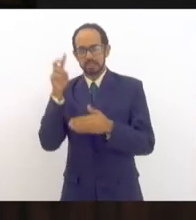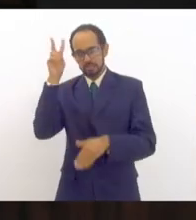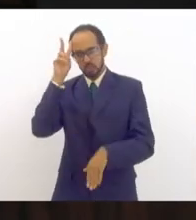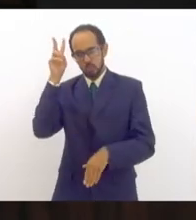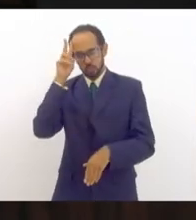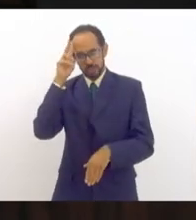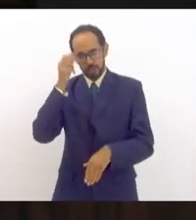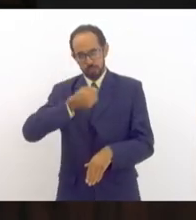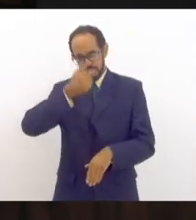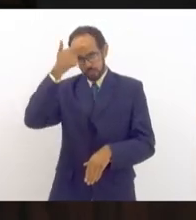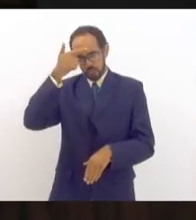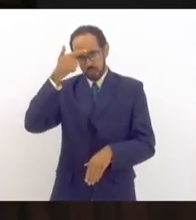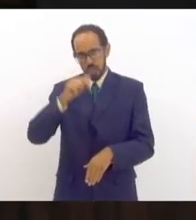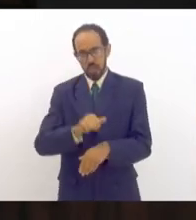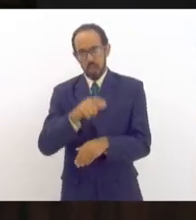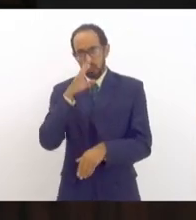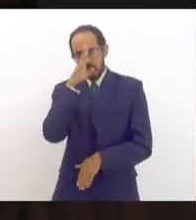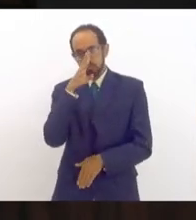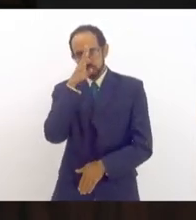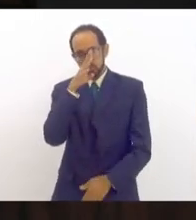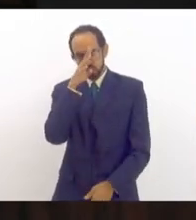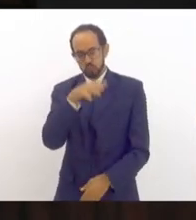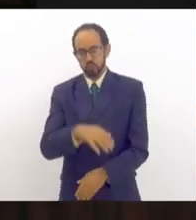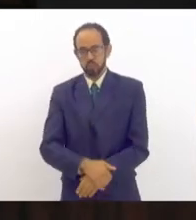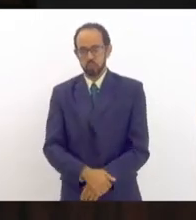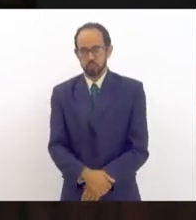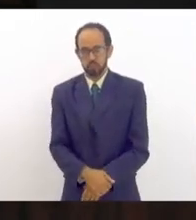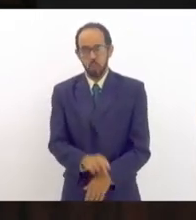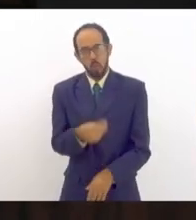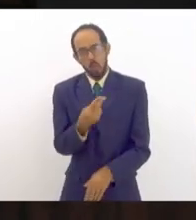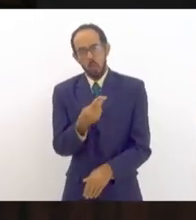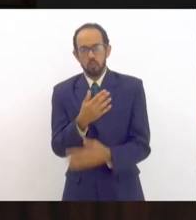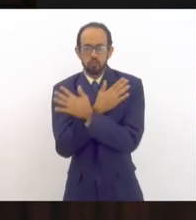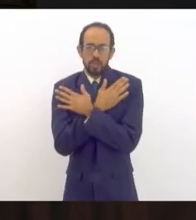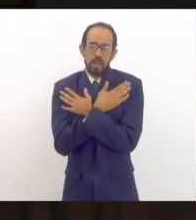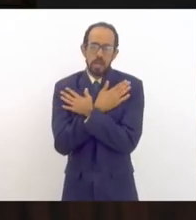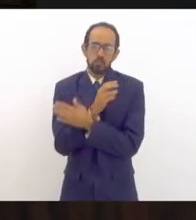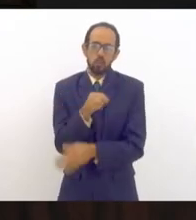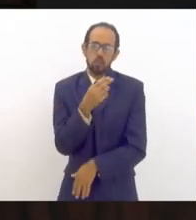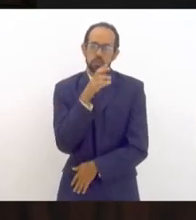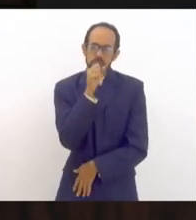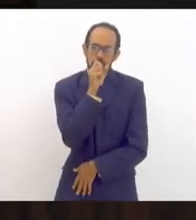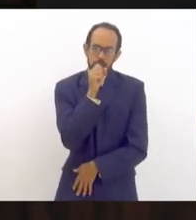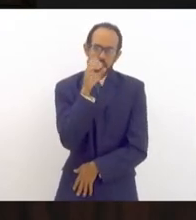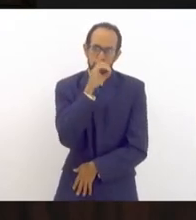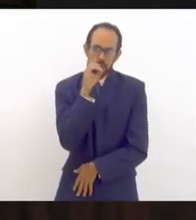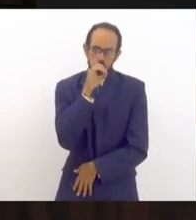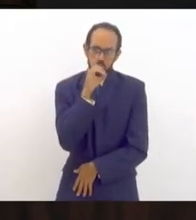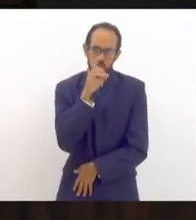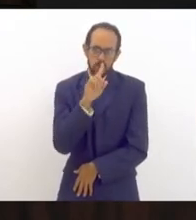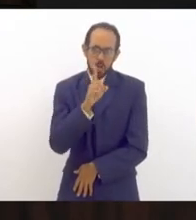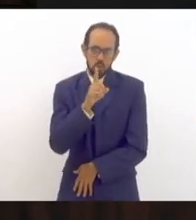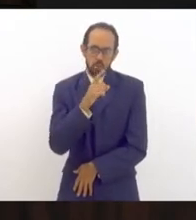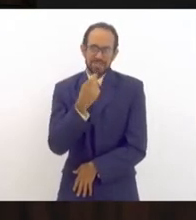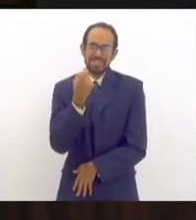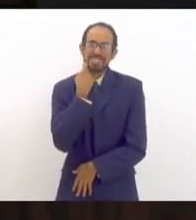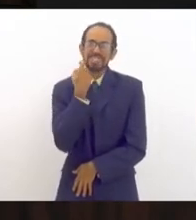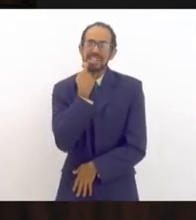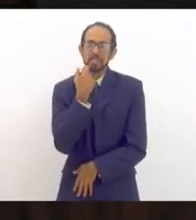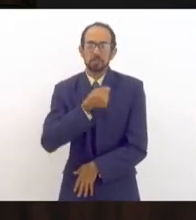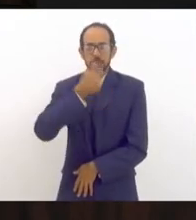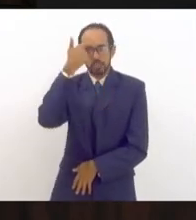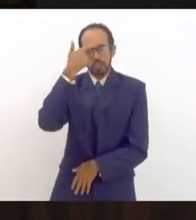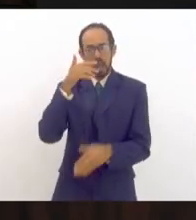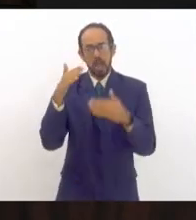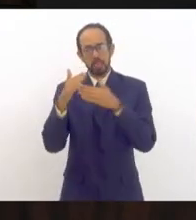meio dia um absurdo tinha que ser o feriado ou sábado e domingo Mano eles não descobre de sexta-feira meio dia